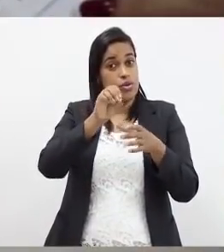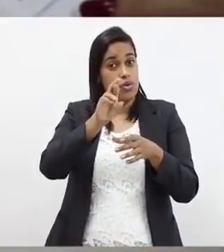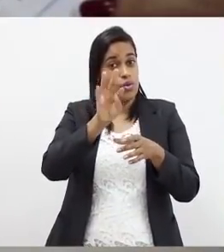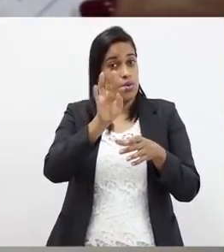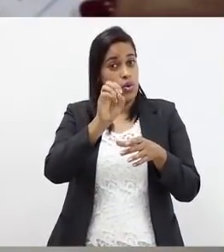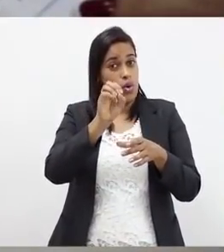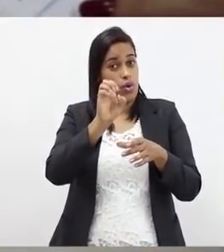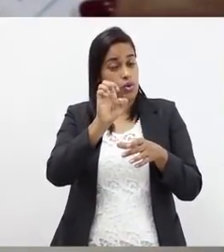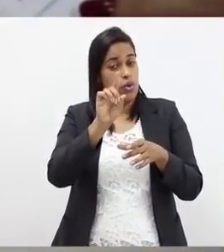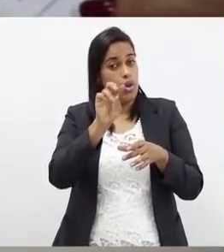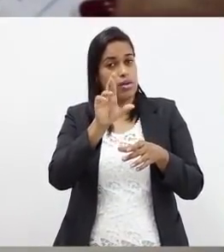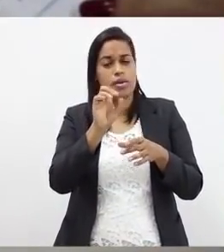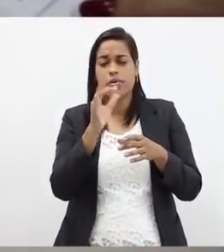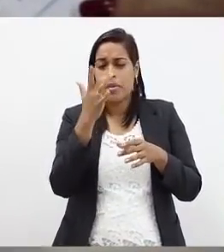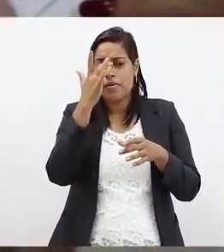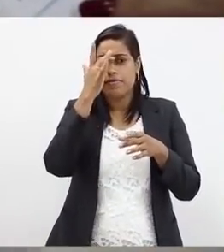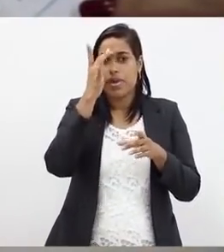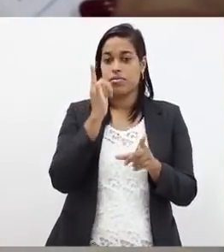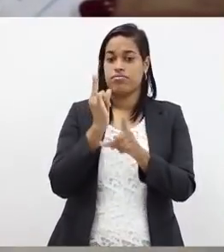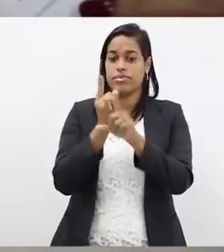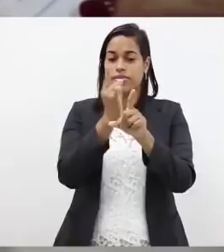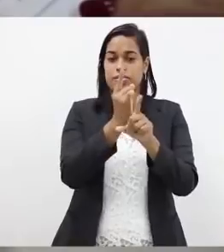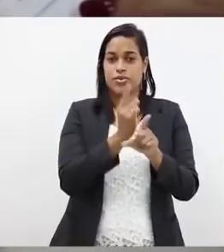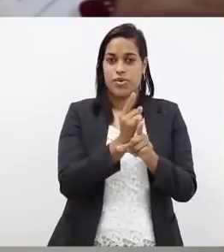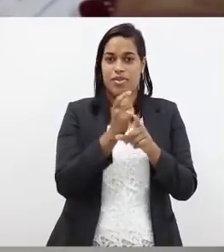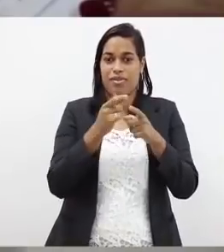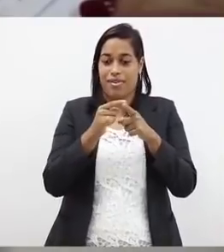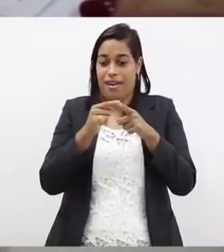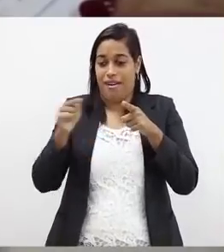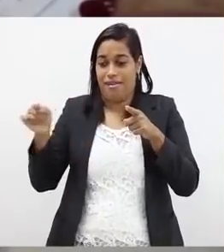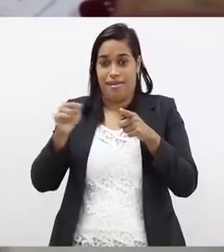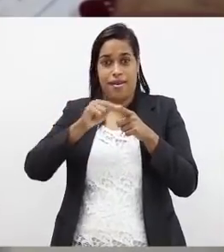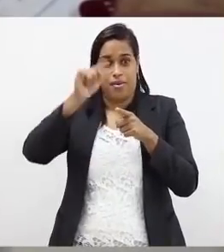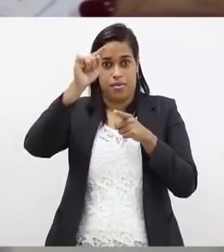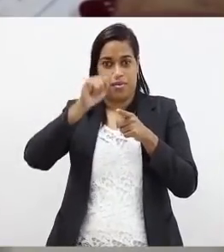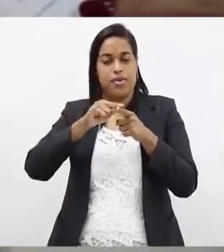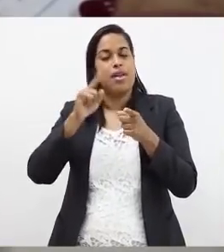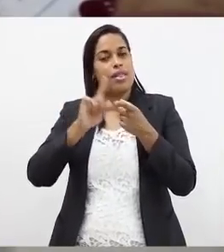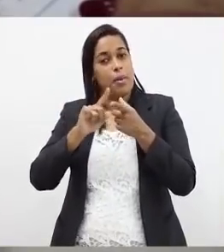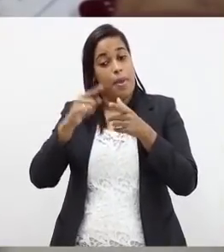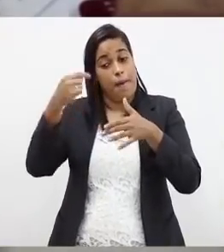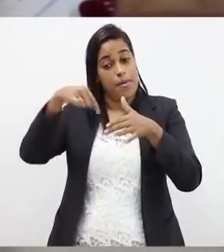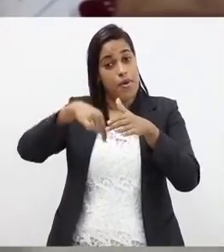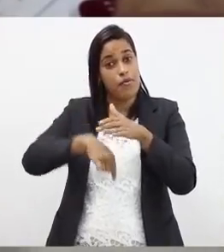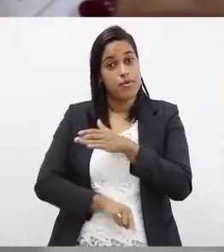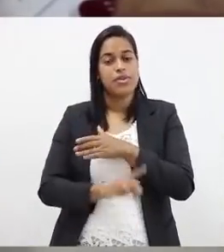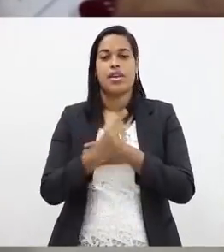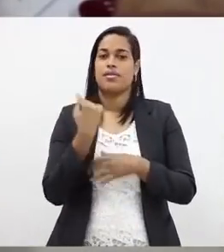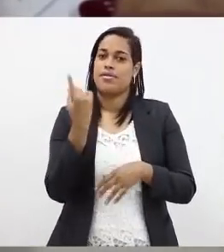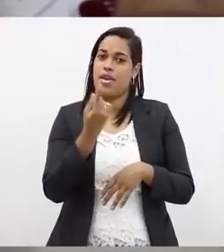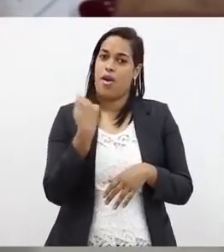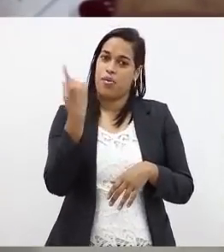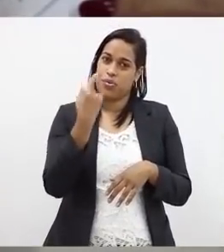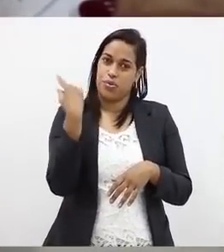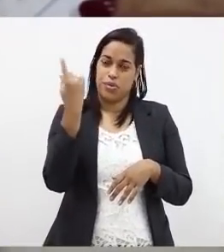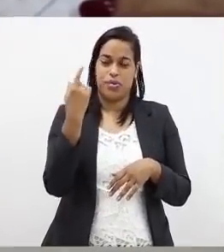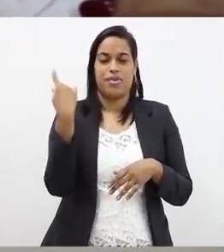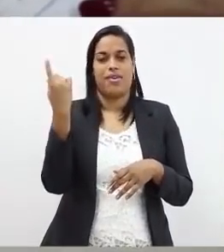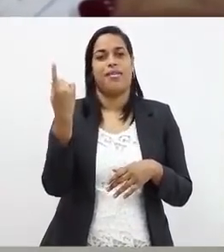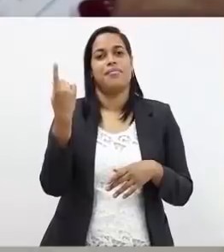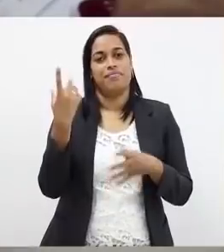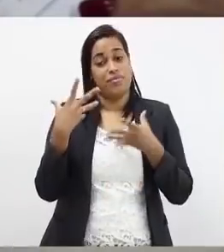mais fácil localizar a largura total da peça, a profundidade total da peça e a altura total